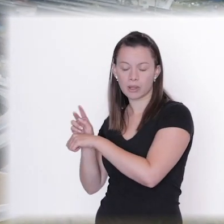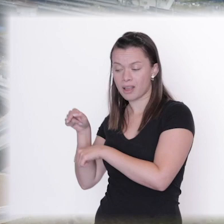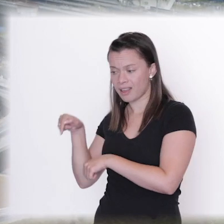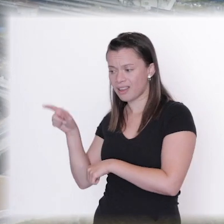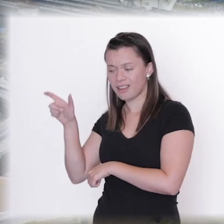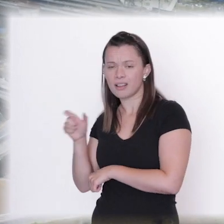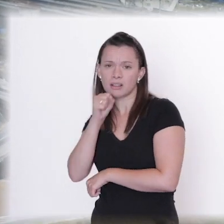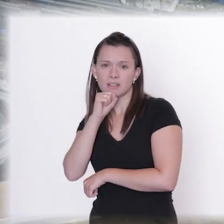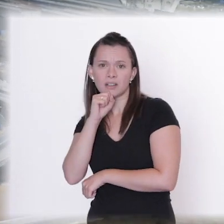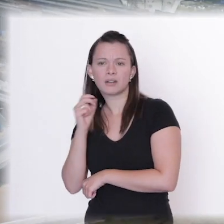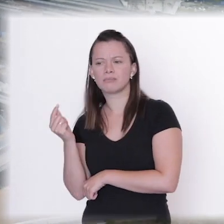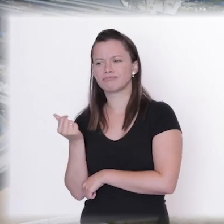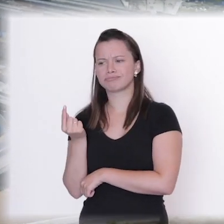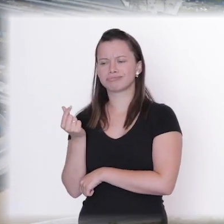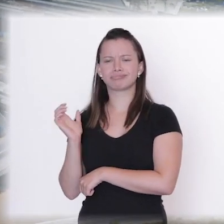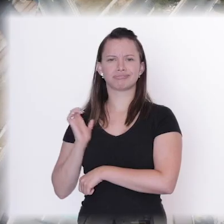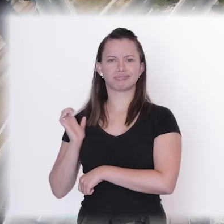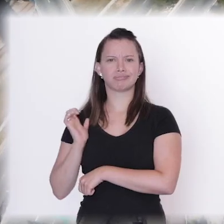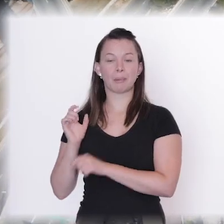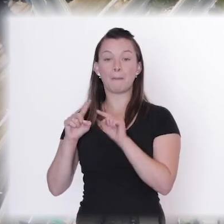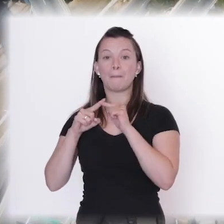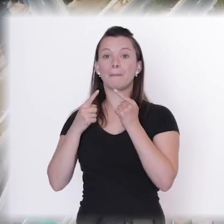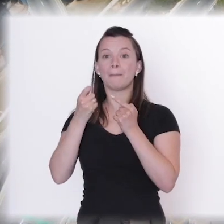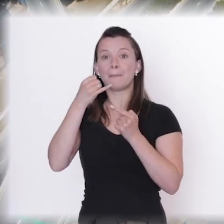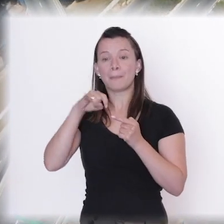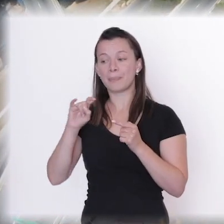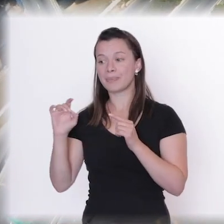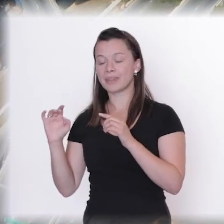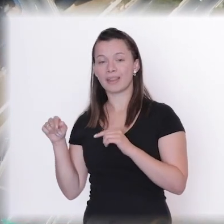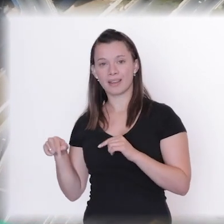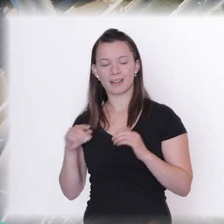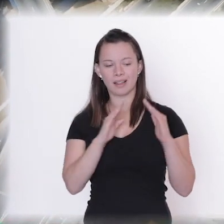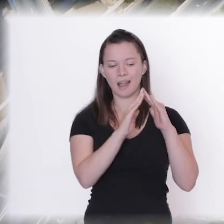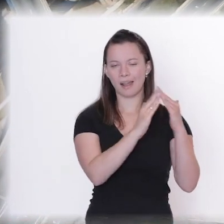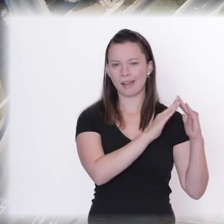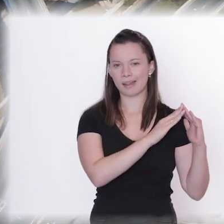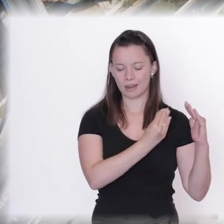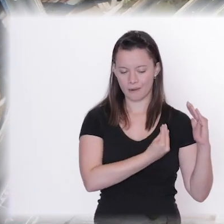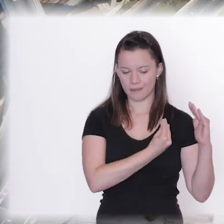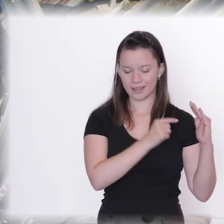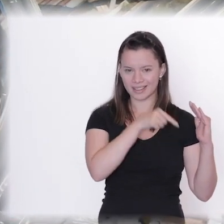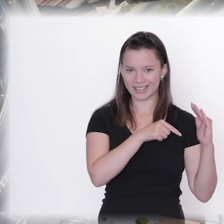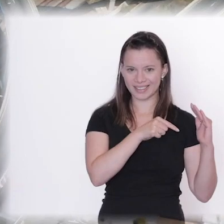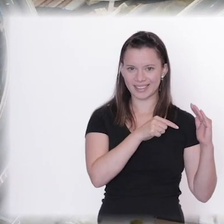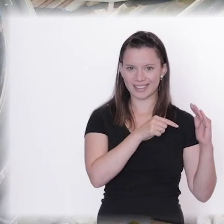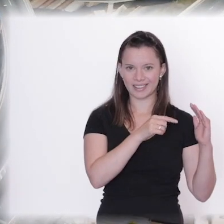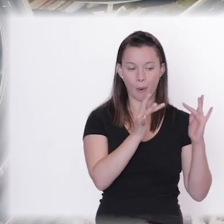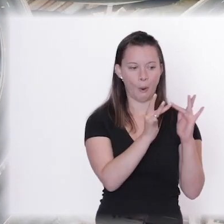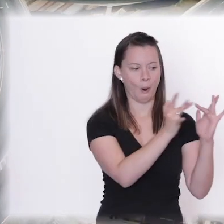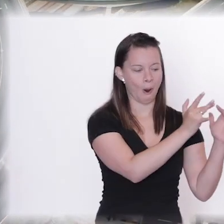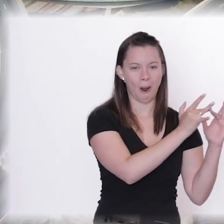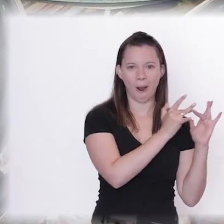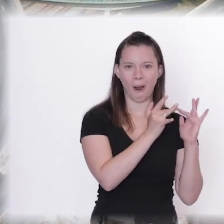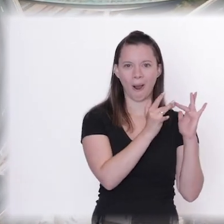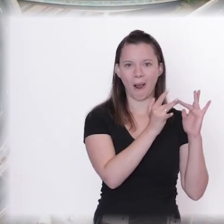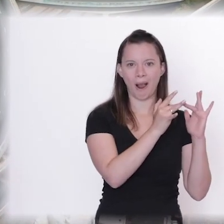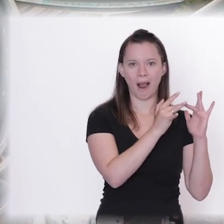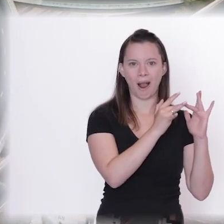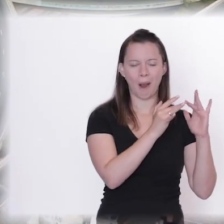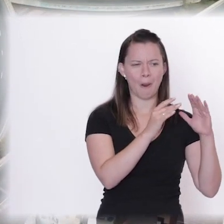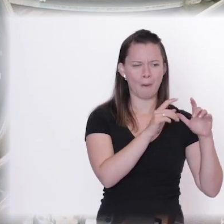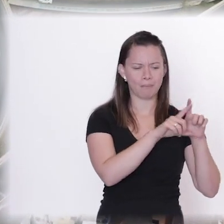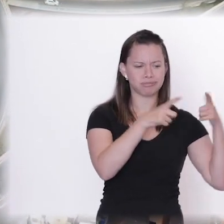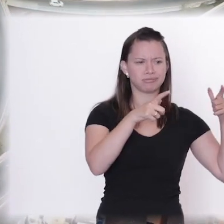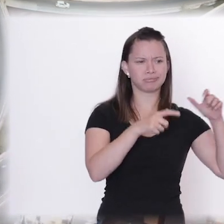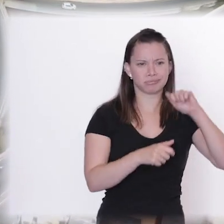essa é uma visita. Se ela morasse na favela, certamente o grau de sociabilidade dela seria muito maior. Então tem uma violência nos bairros de classe média,